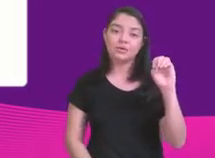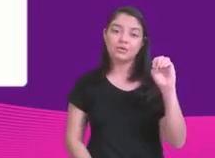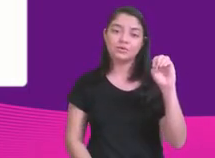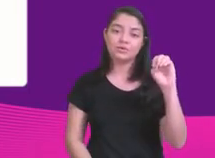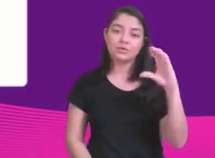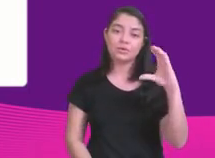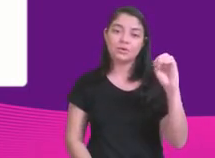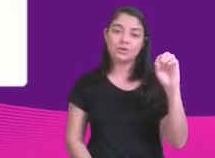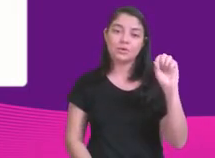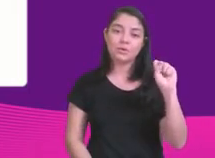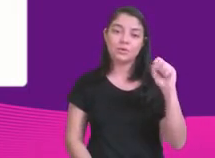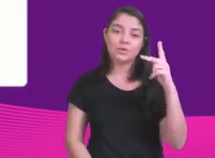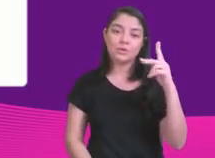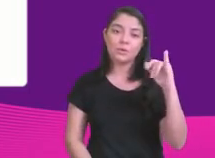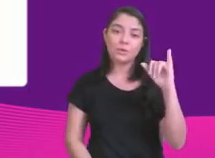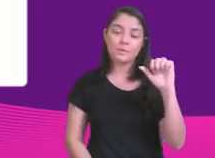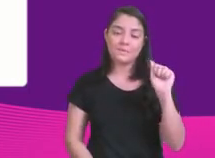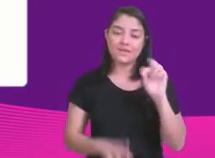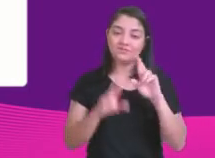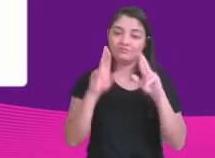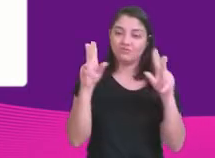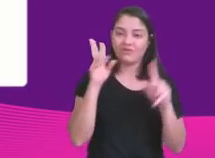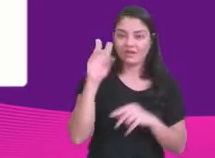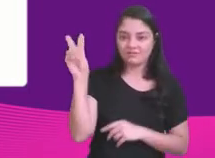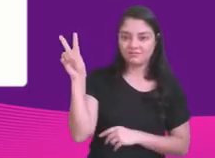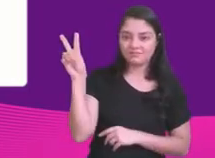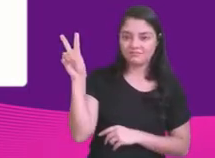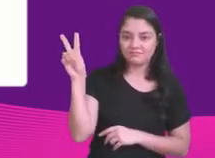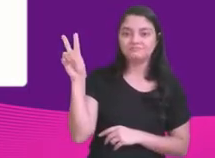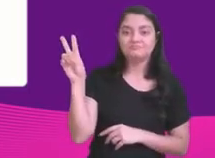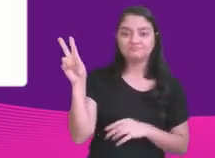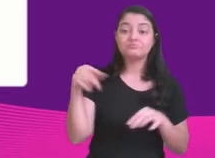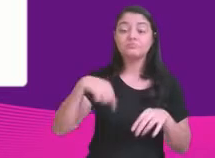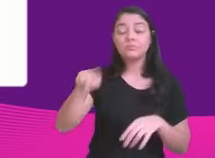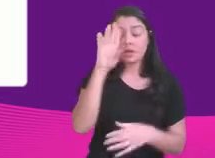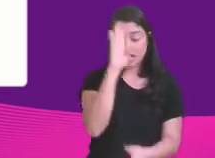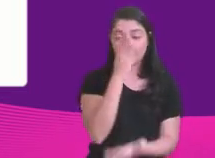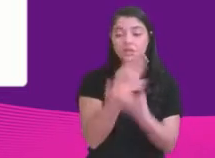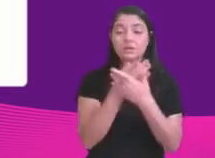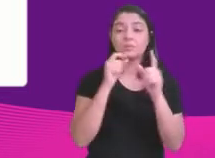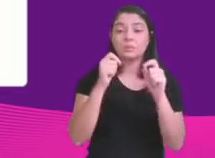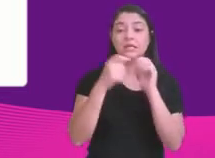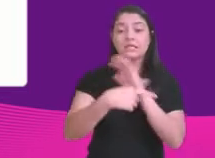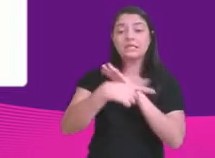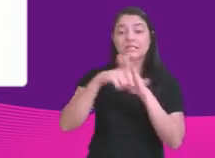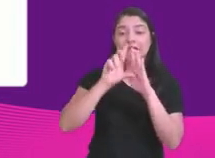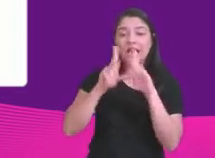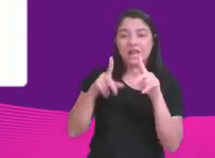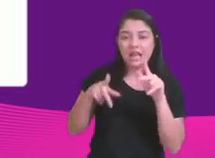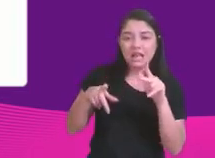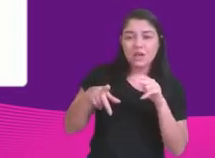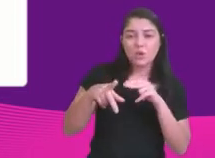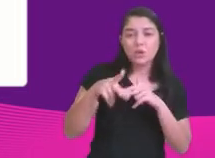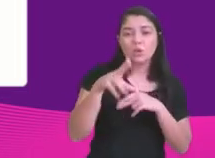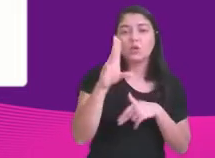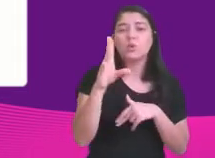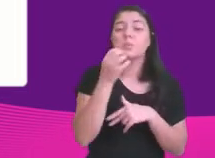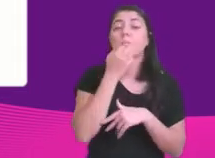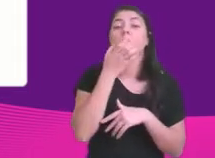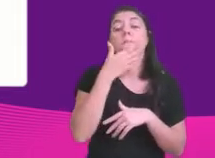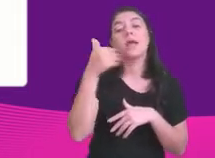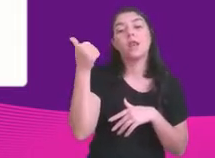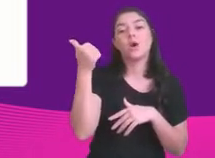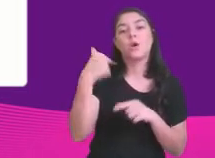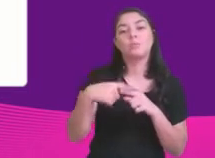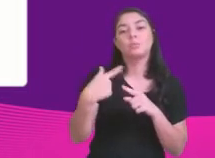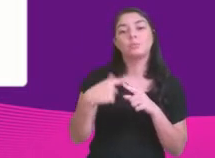anterior precocemente, e nós acreditamos que fazer isso precocemente na parede anterior é mais adequado,